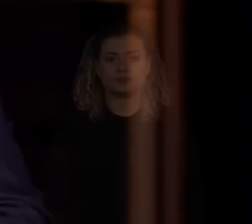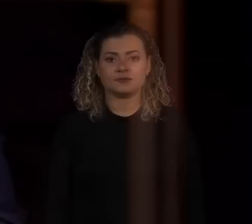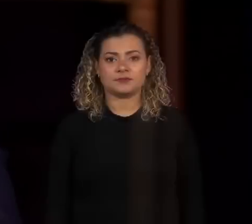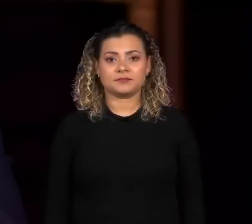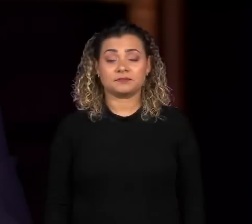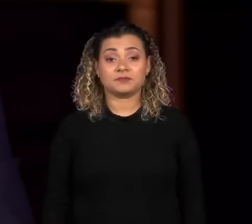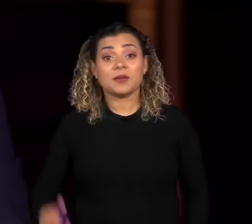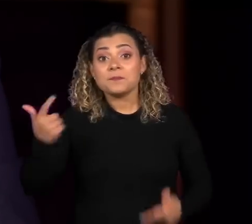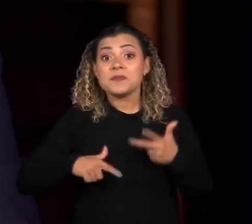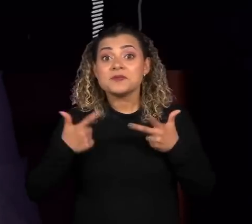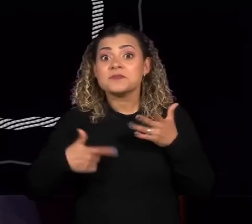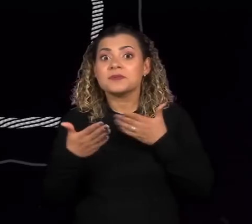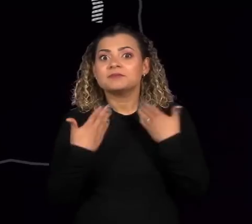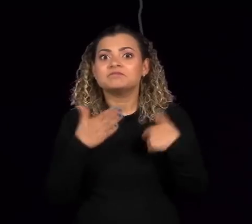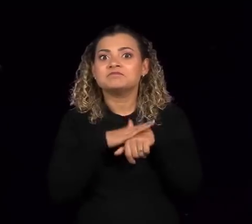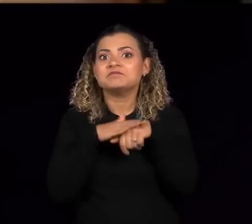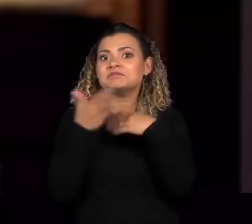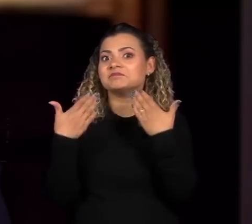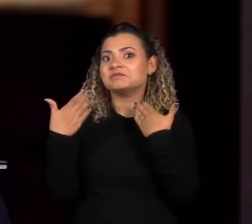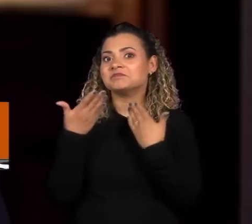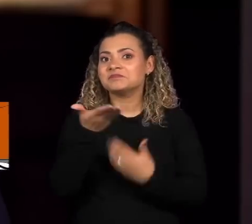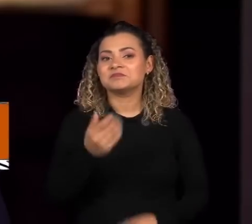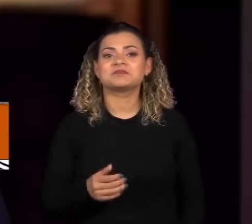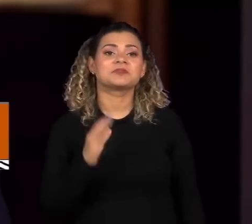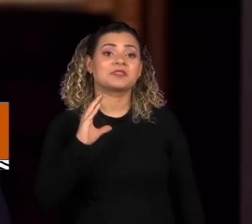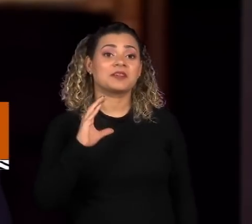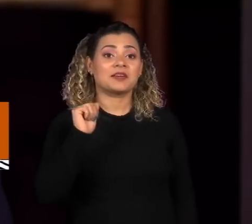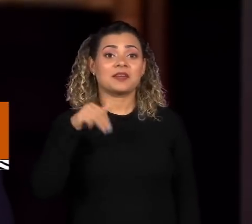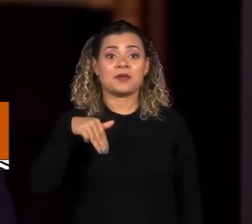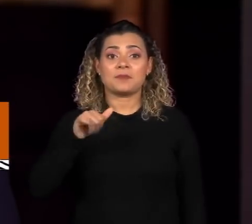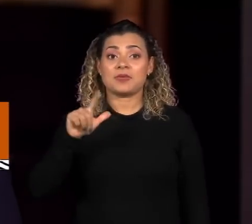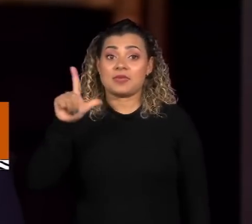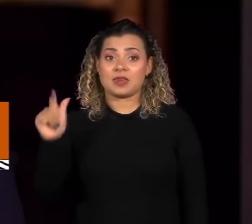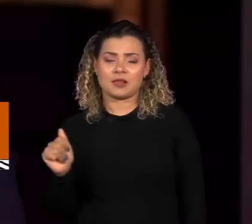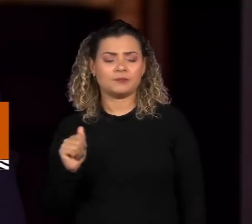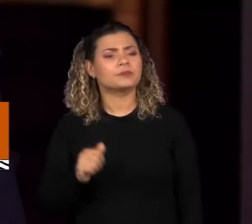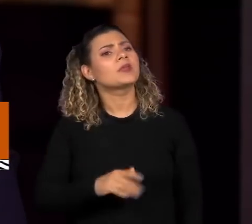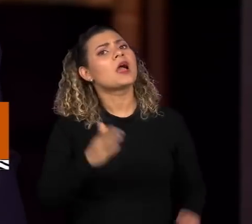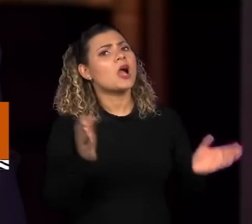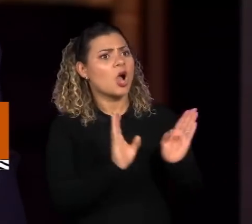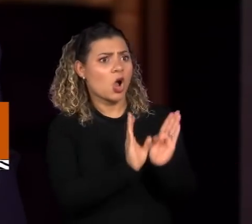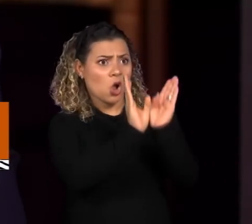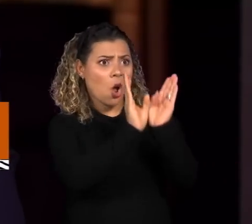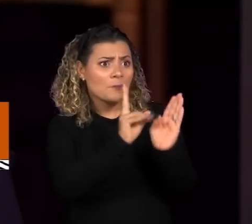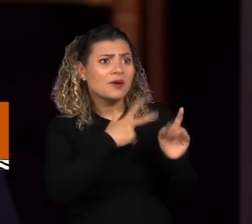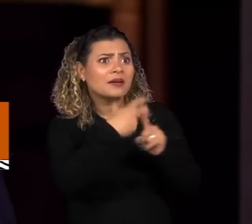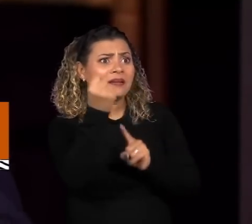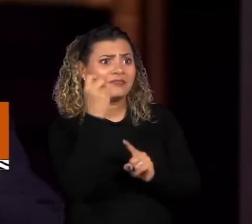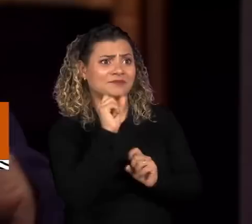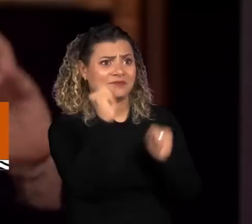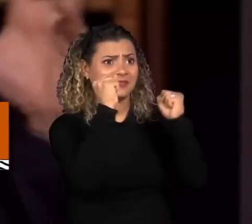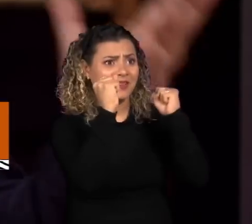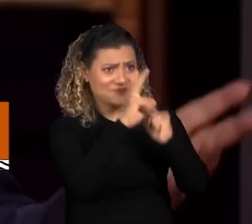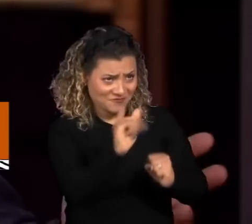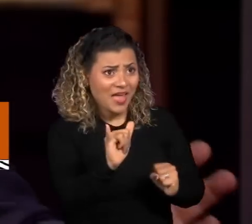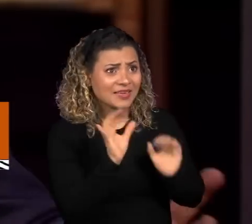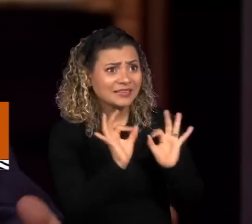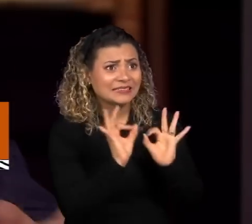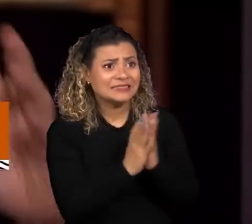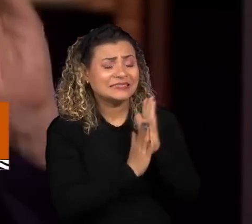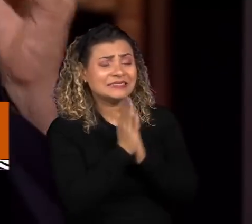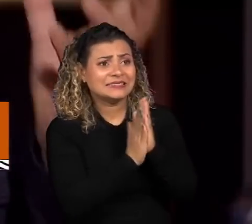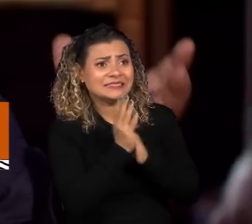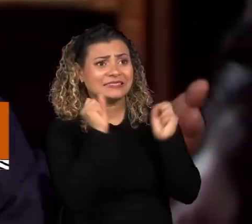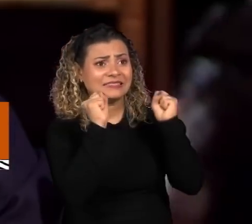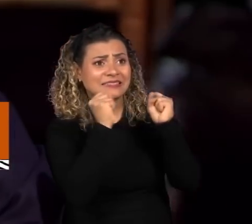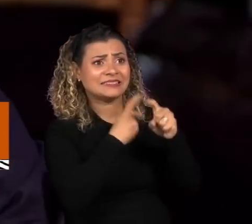Mais gente querendo falar com você, ó. A Camila Araújo, padre, essa Copa é nossa, vem Hexa aí. Tem gente agora já querendo os